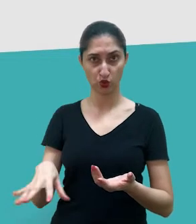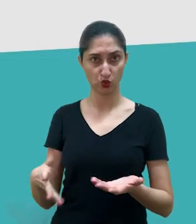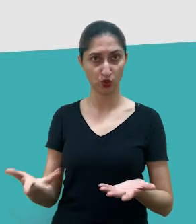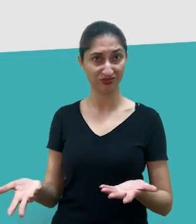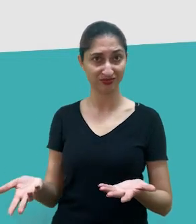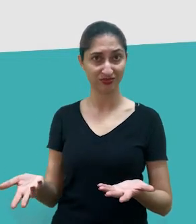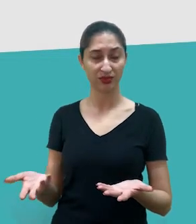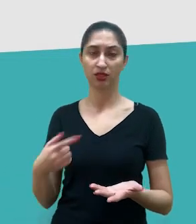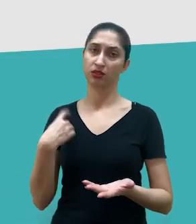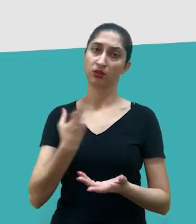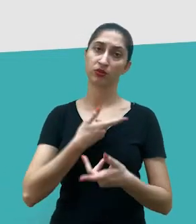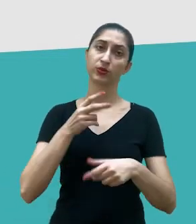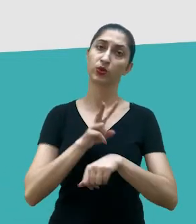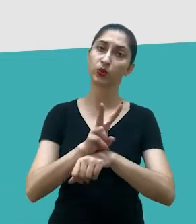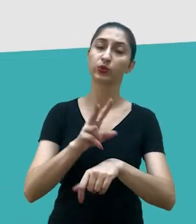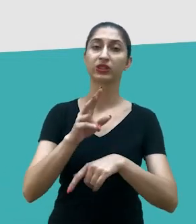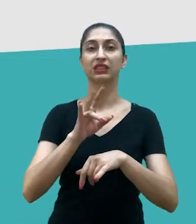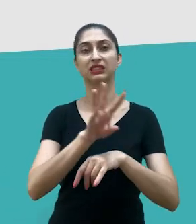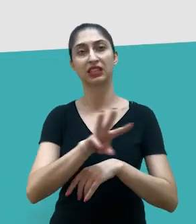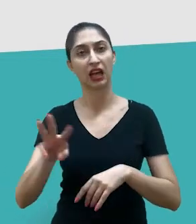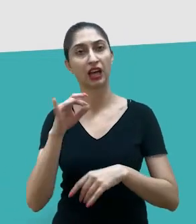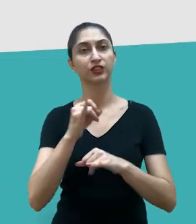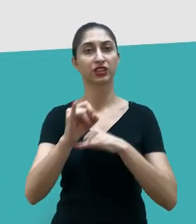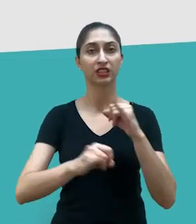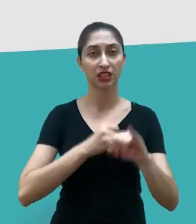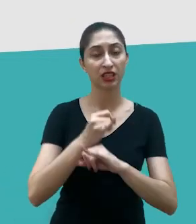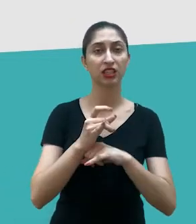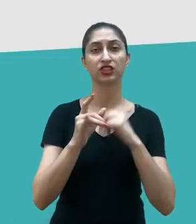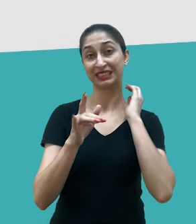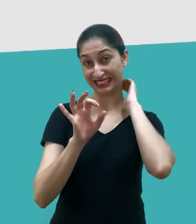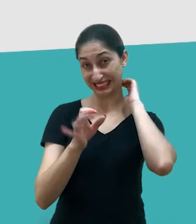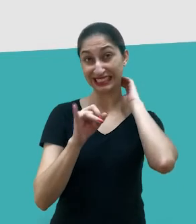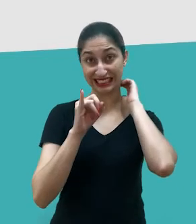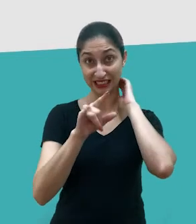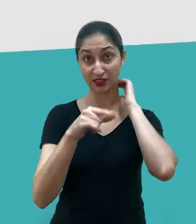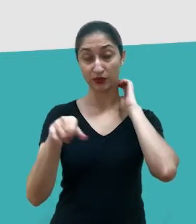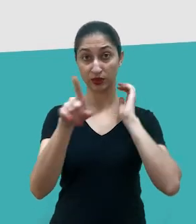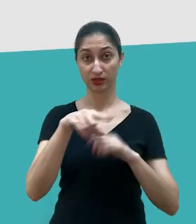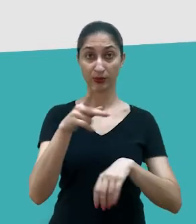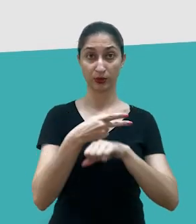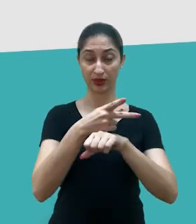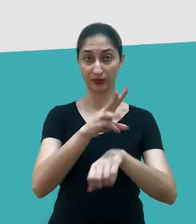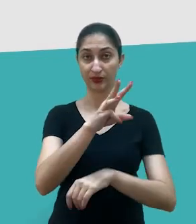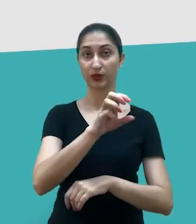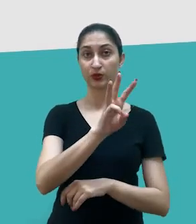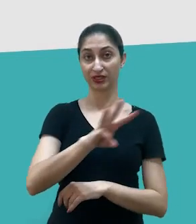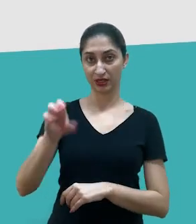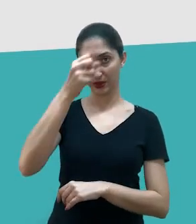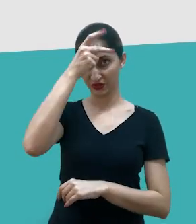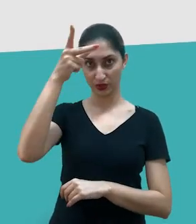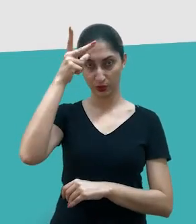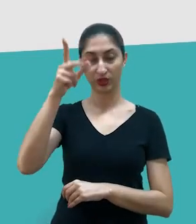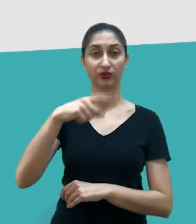procurar, né? A internet está aí, os sites de busca. Com certeza, se vocês entrarem no site da prefeitura, vocês